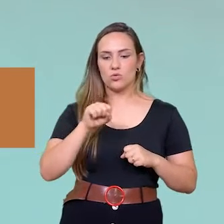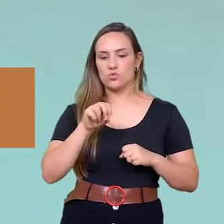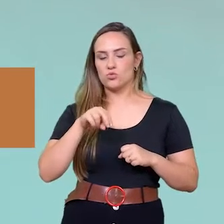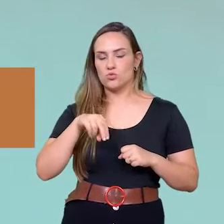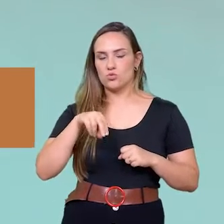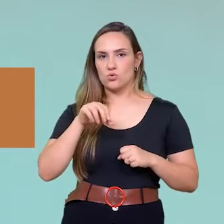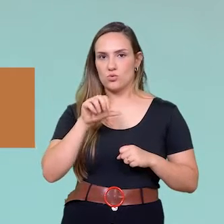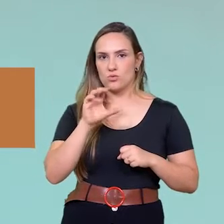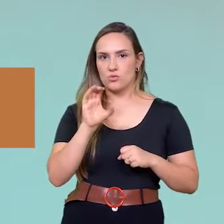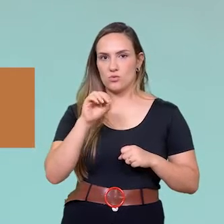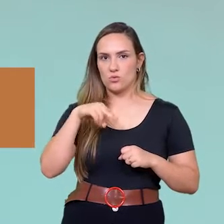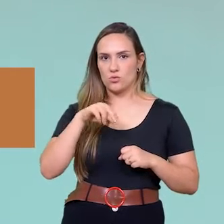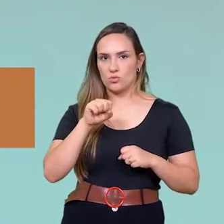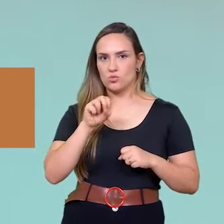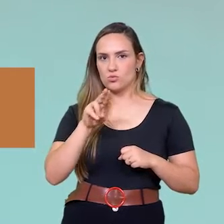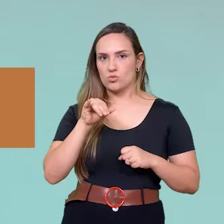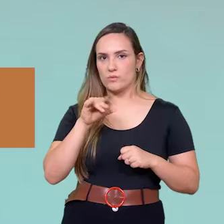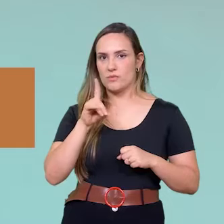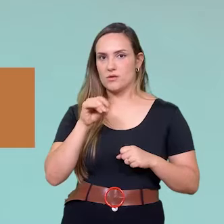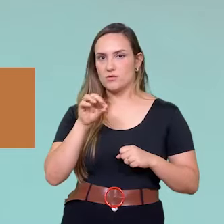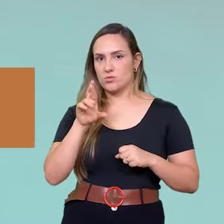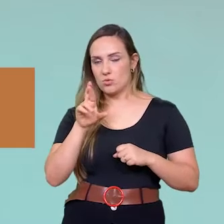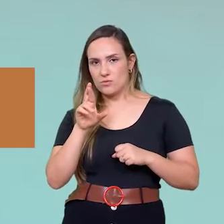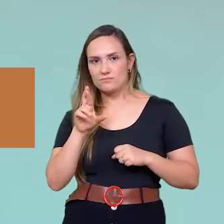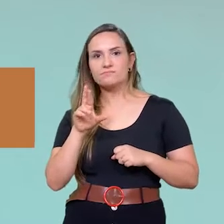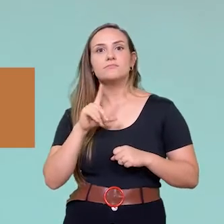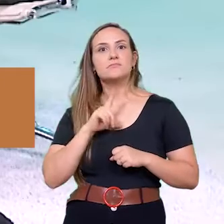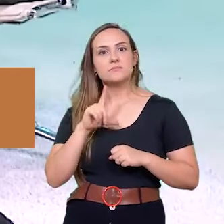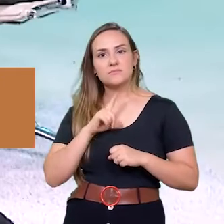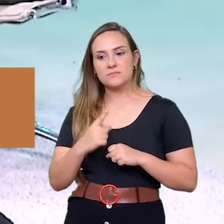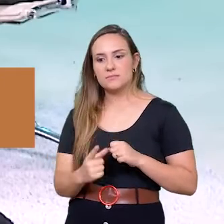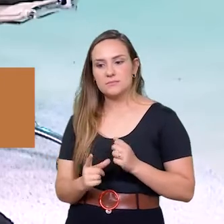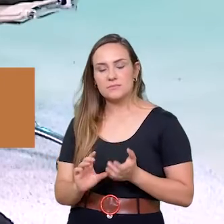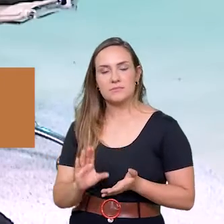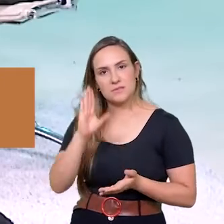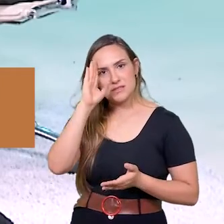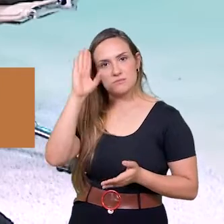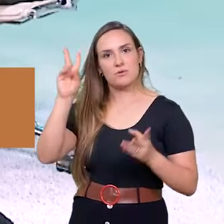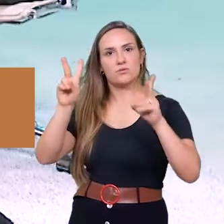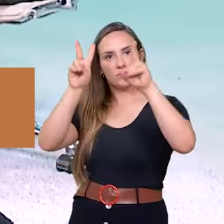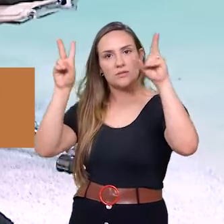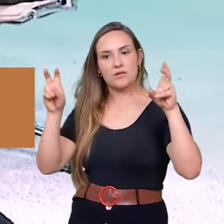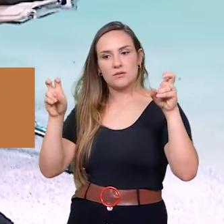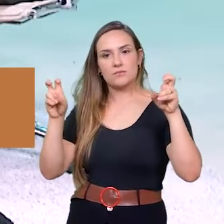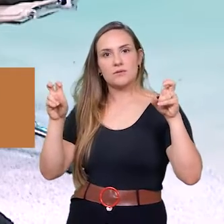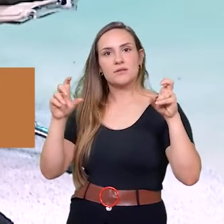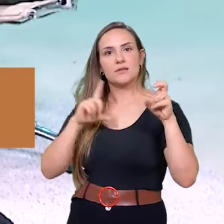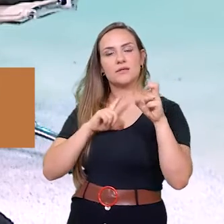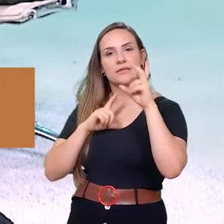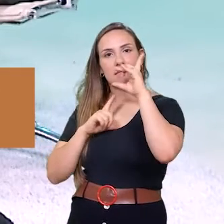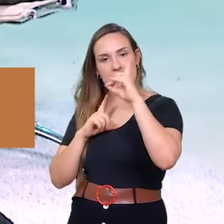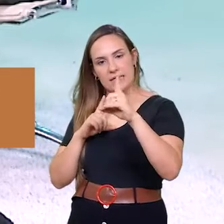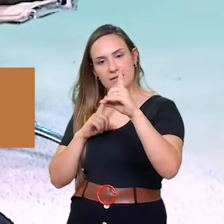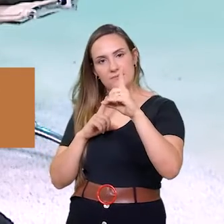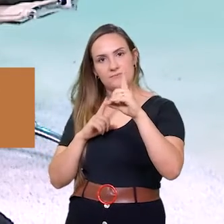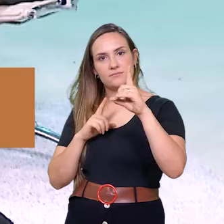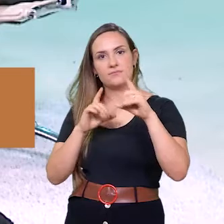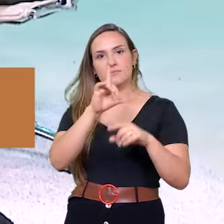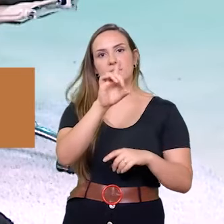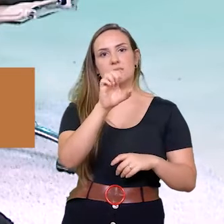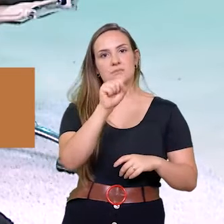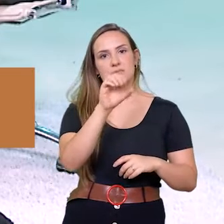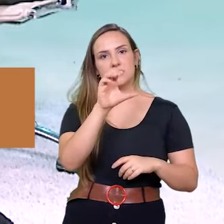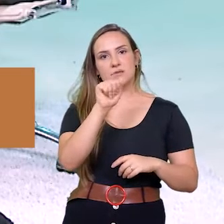da área de concessão da Energisa, o CONSEM. O evento teve como principal debate os 3 Ds da energia